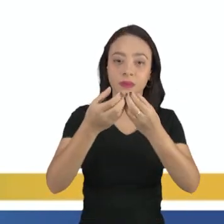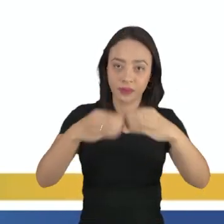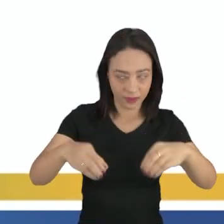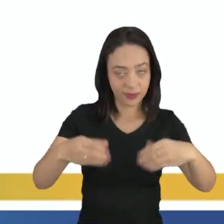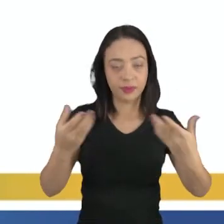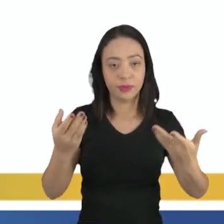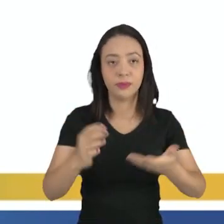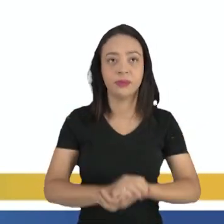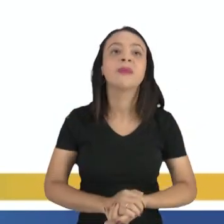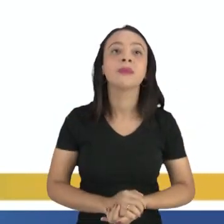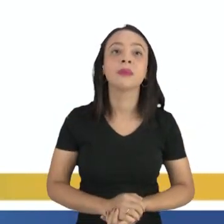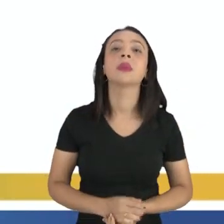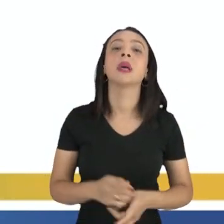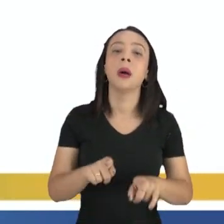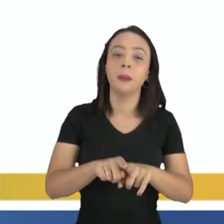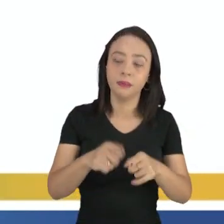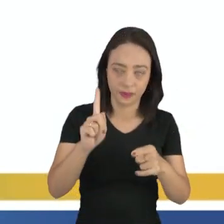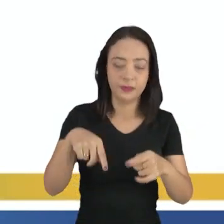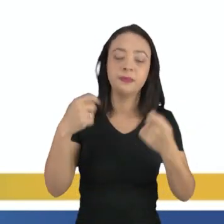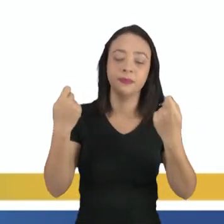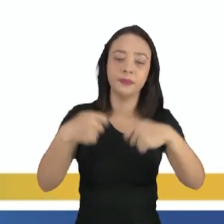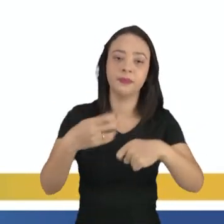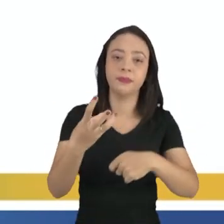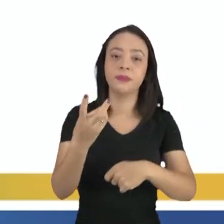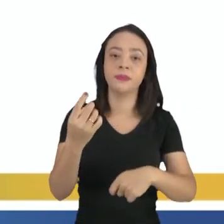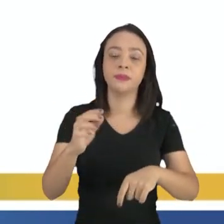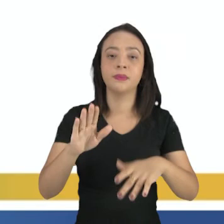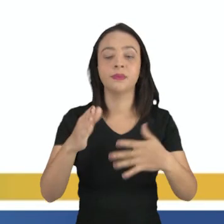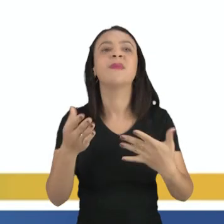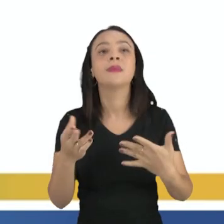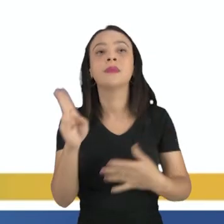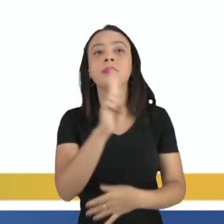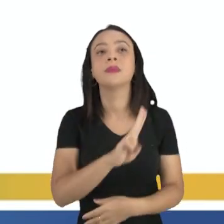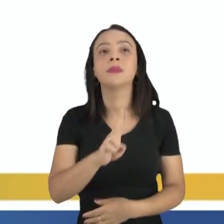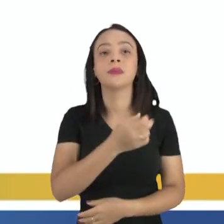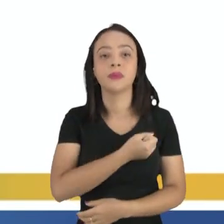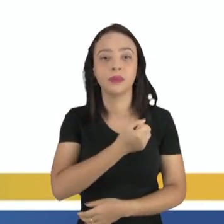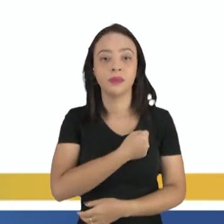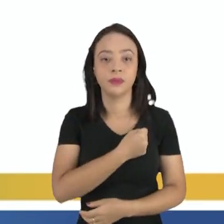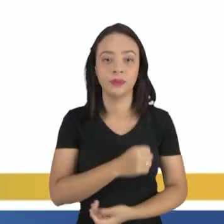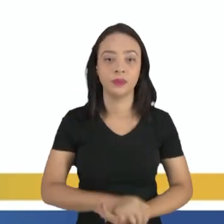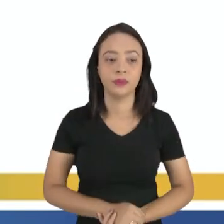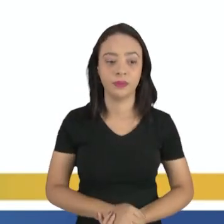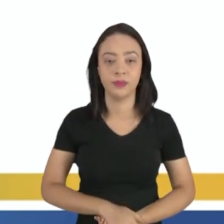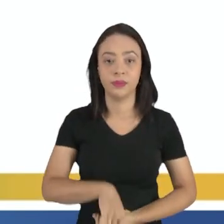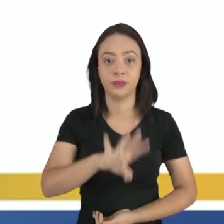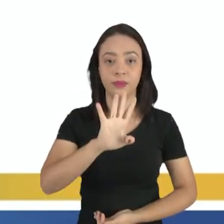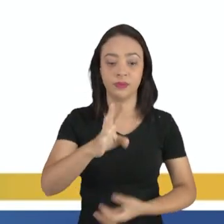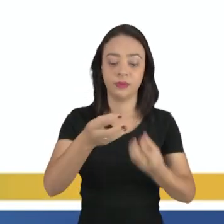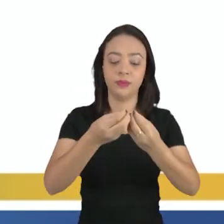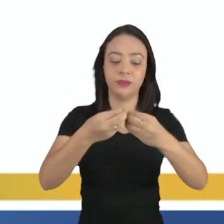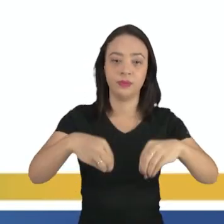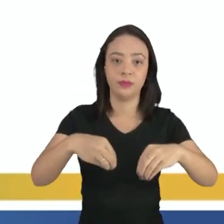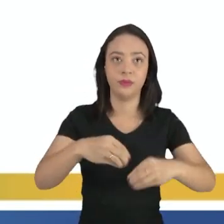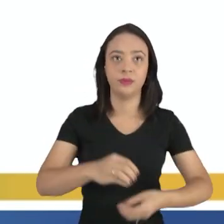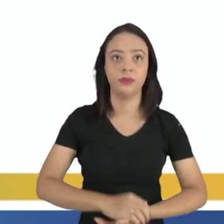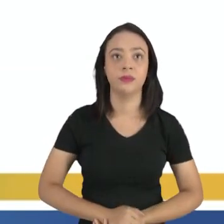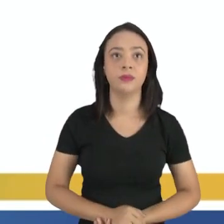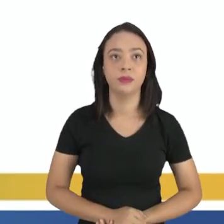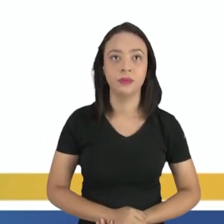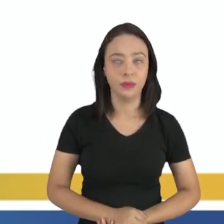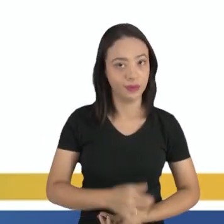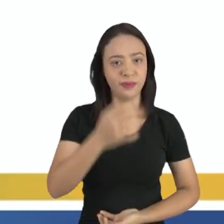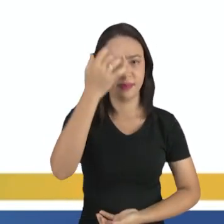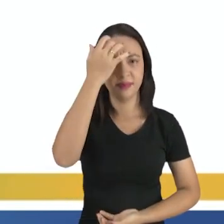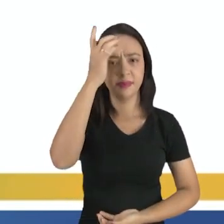são ovos, são contáveis, eles têm plural, então a gente usa o numeral. 4 eggs, ok? Tranquilo,